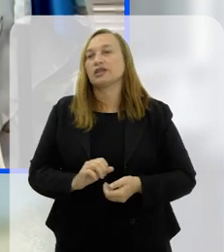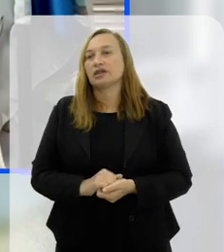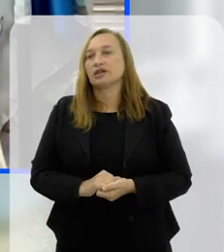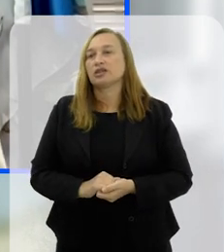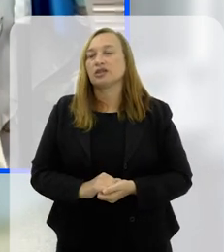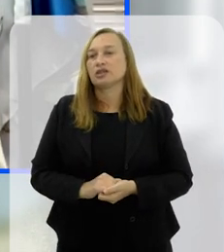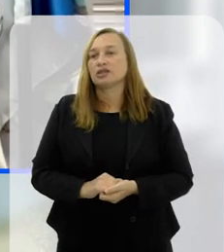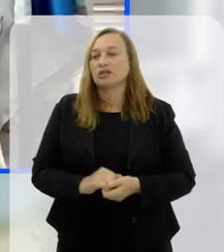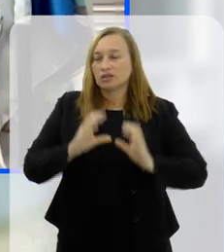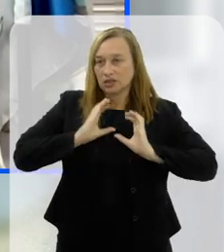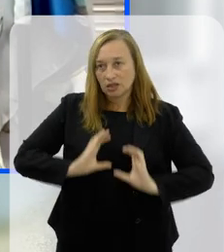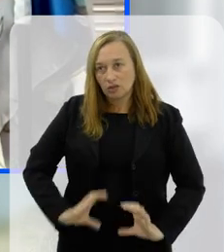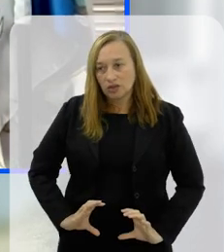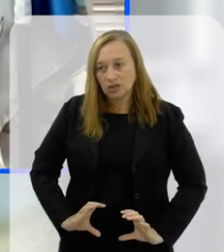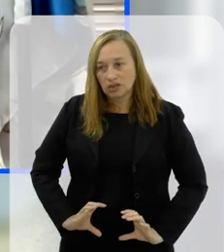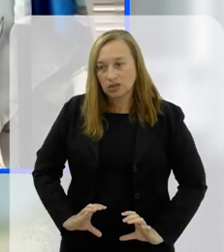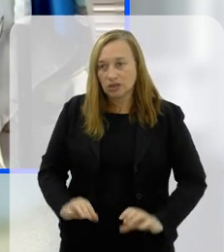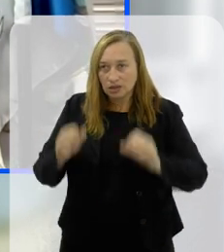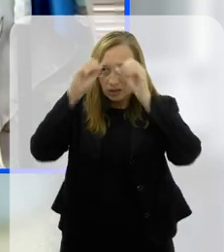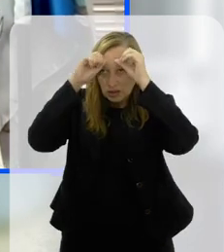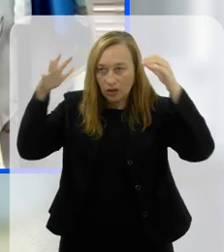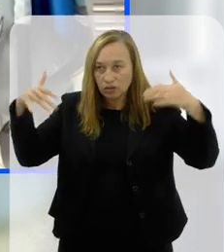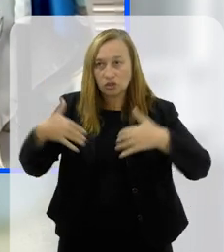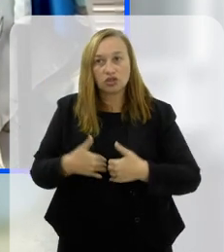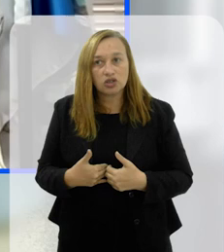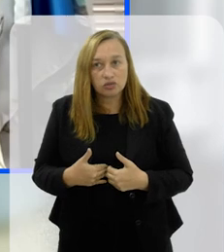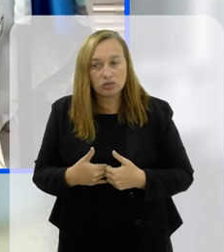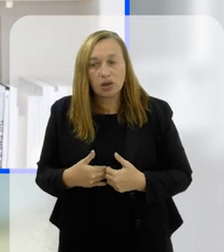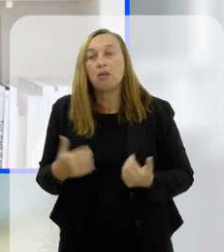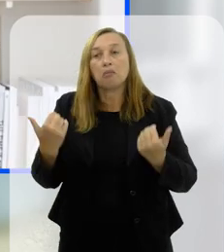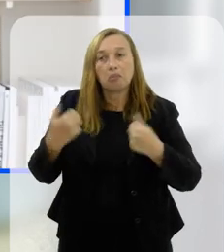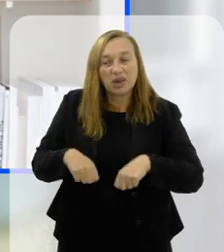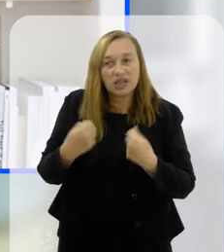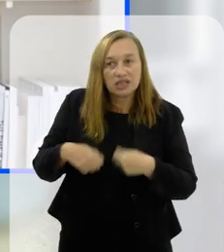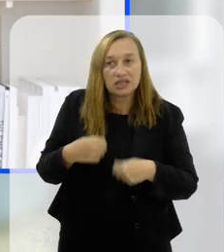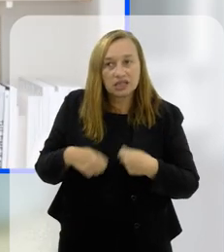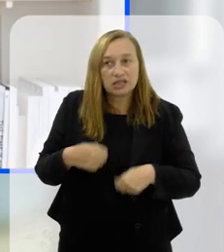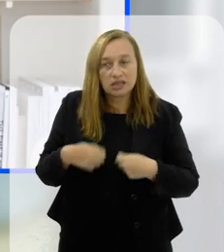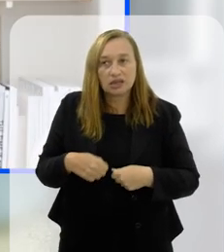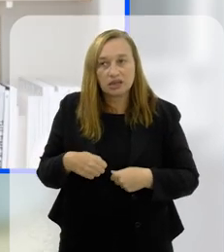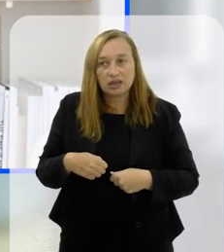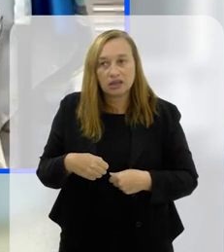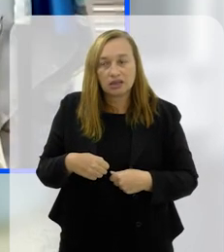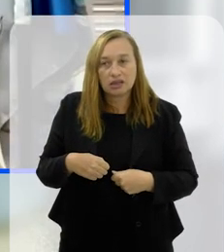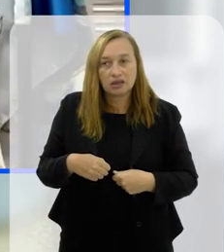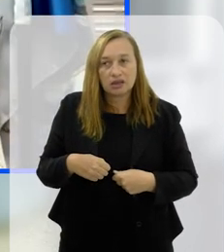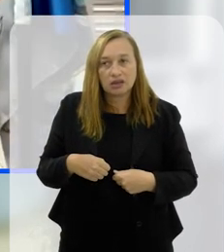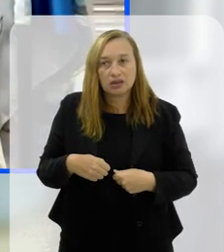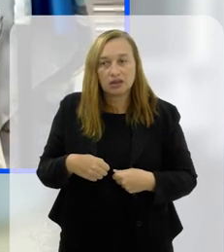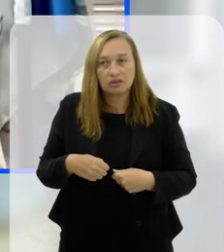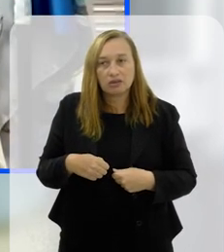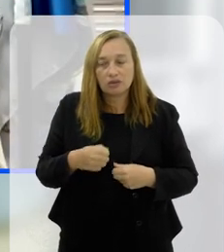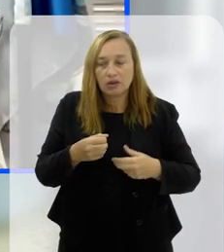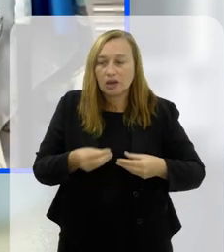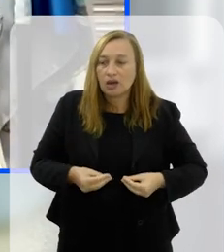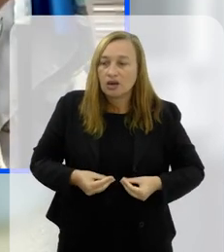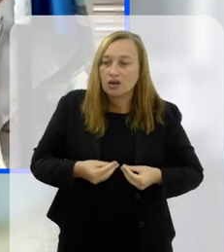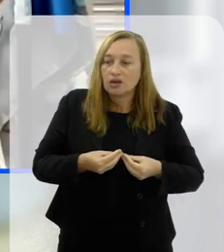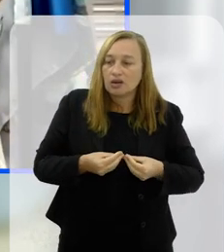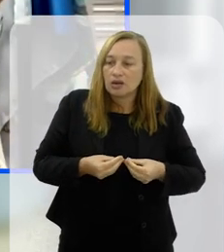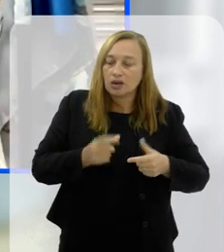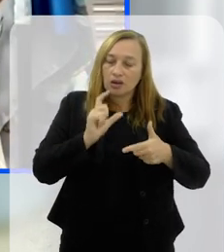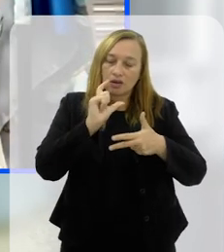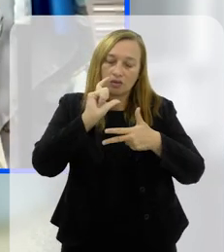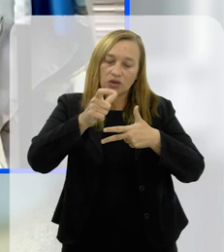vida desses cidadões certo e é isso que a gente precisa a gente precisa dar né O